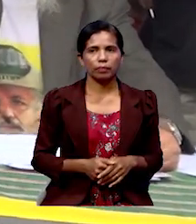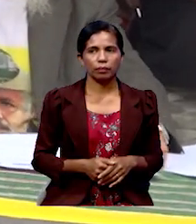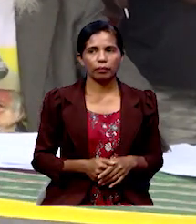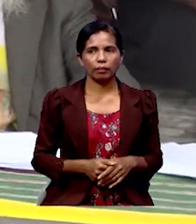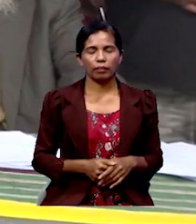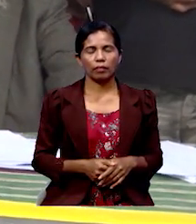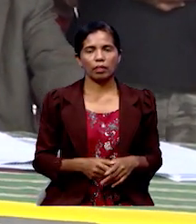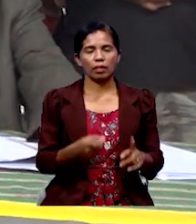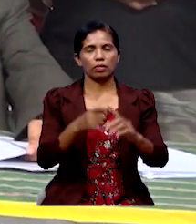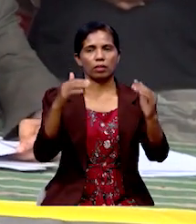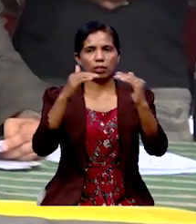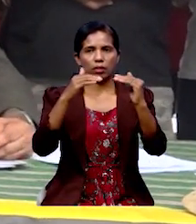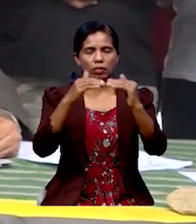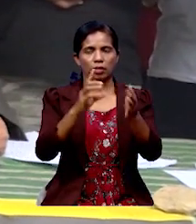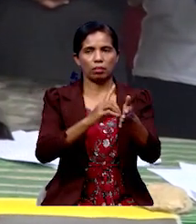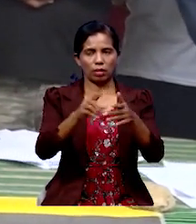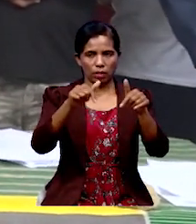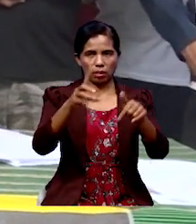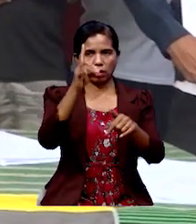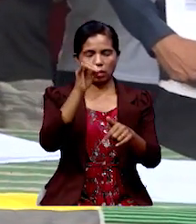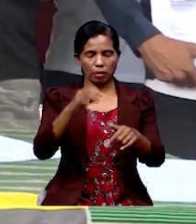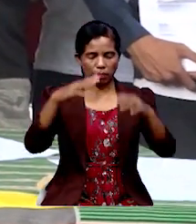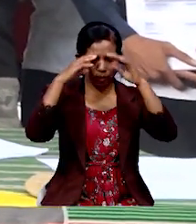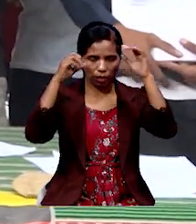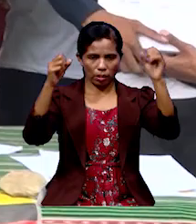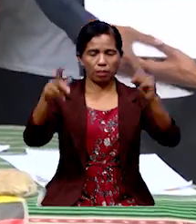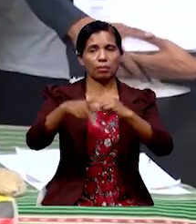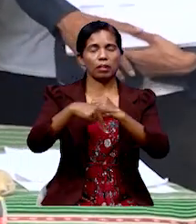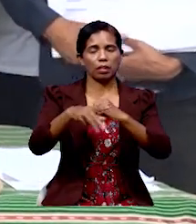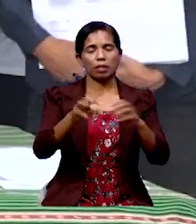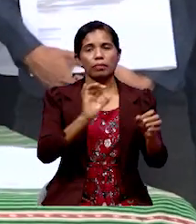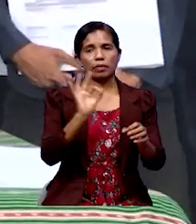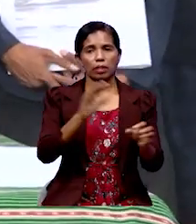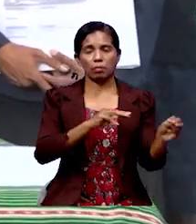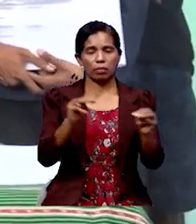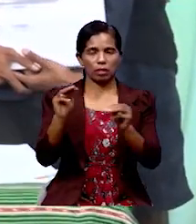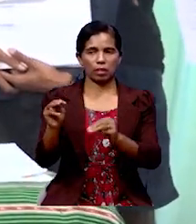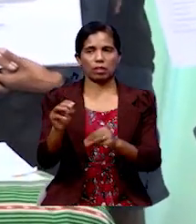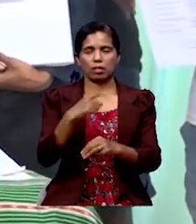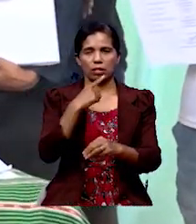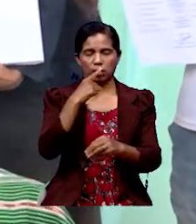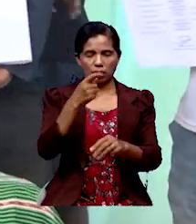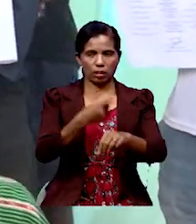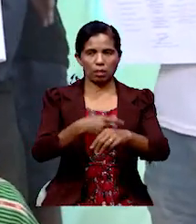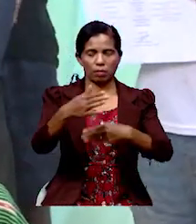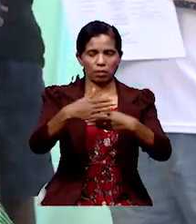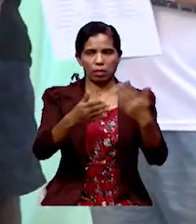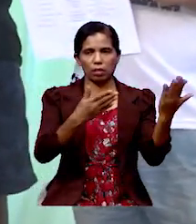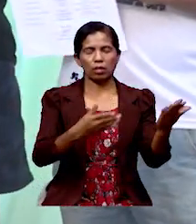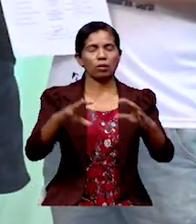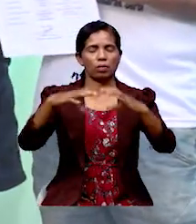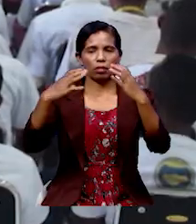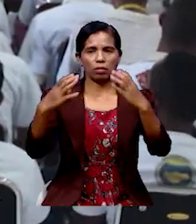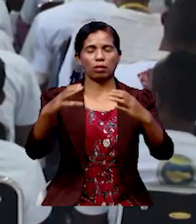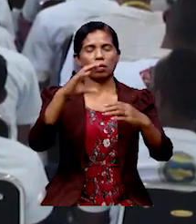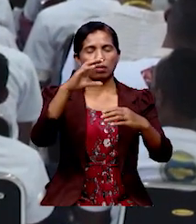Lihusi konferensi imprensa semana ne iha dili, Presiden Interino Partido Frente Mudança, Ezidio de Jesus, deklara tempo besik selori konselu no ko